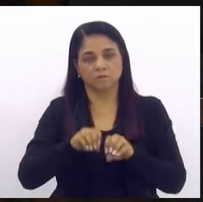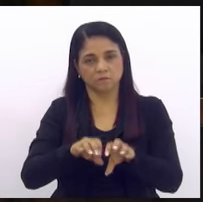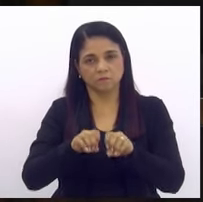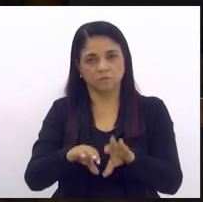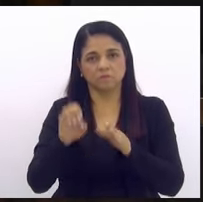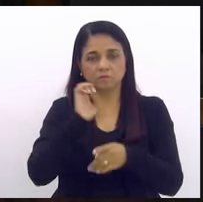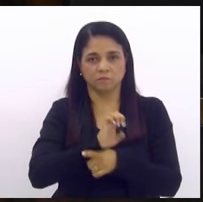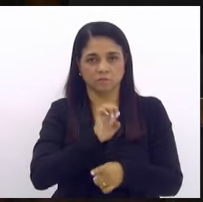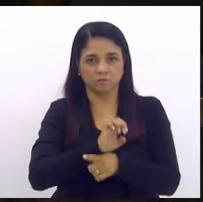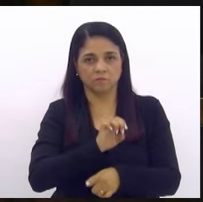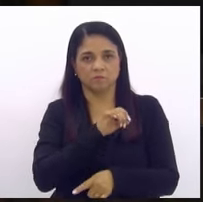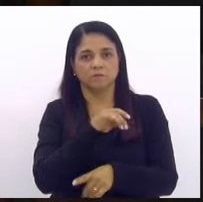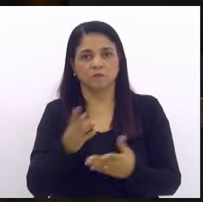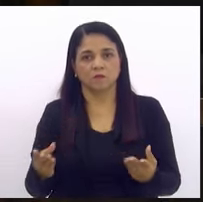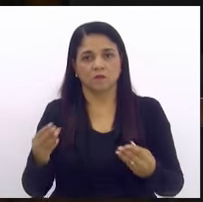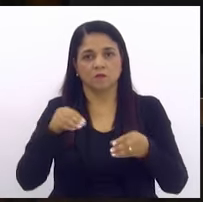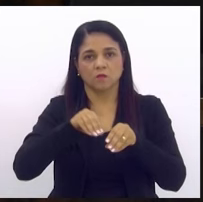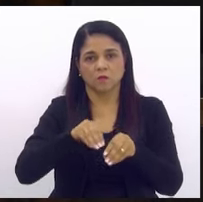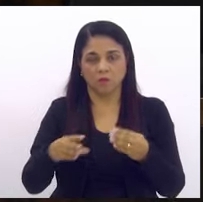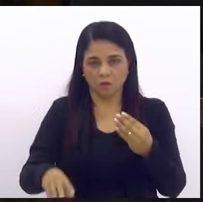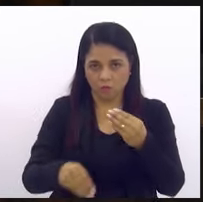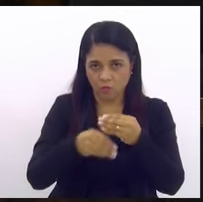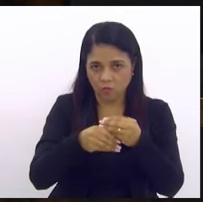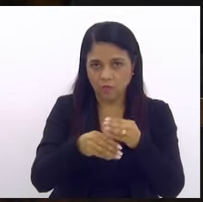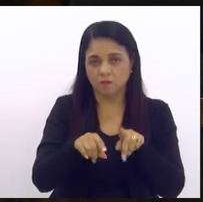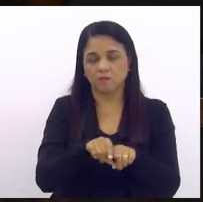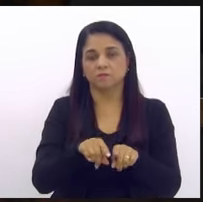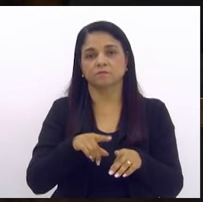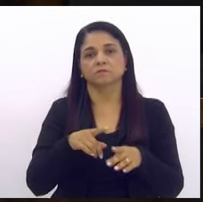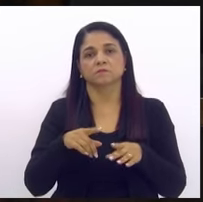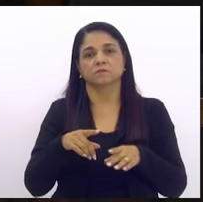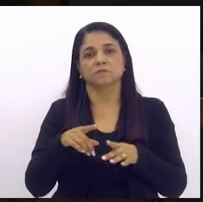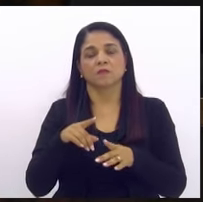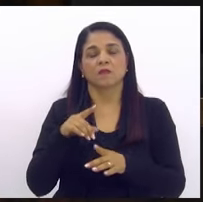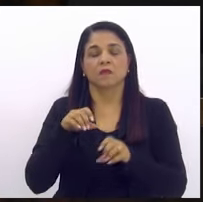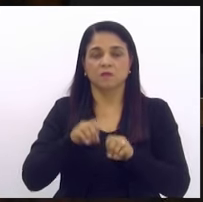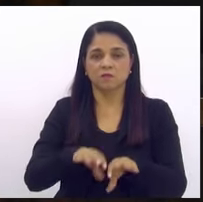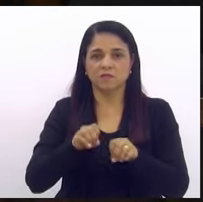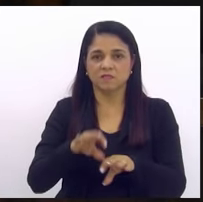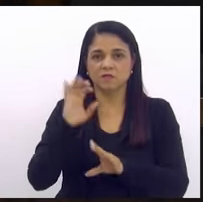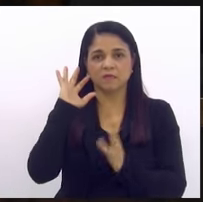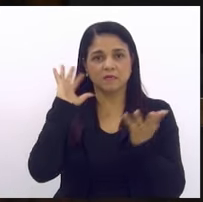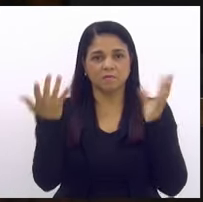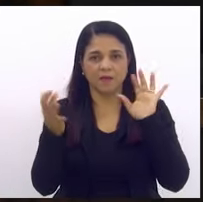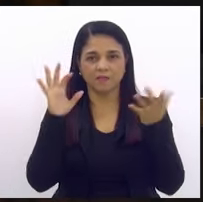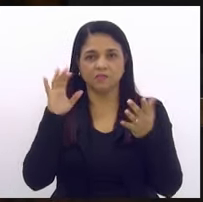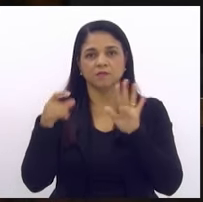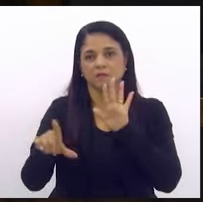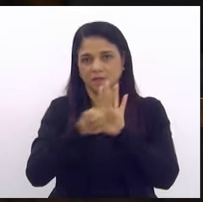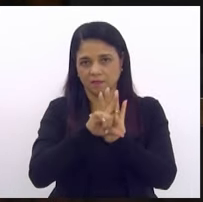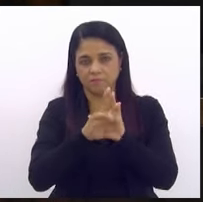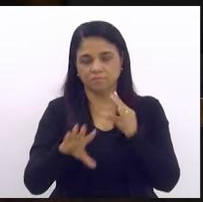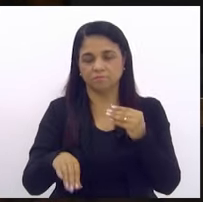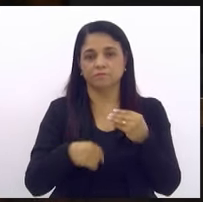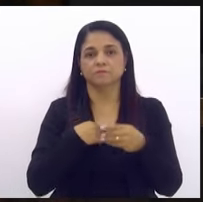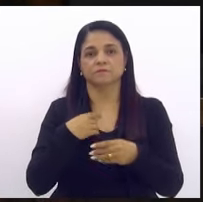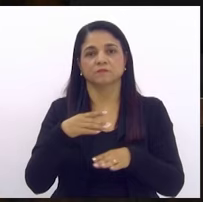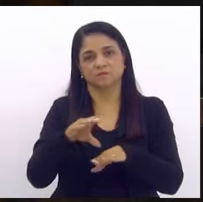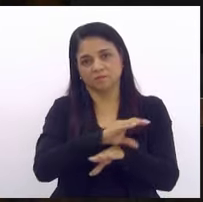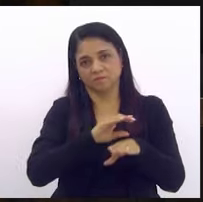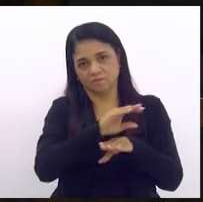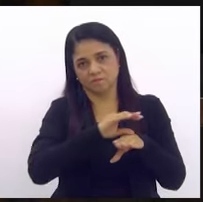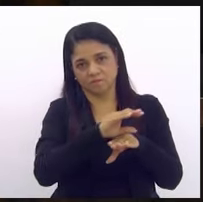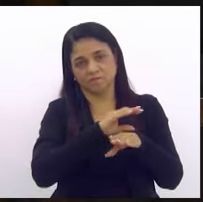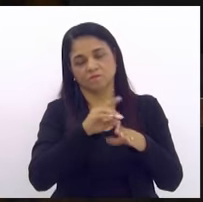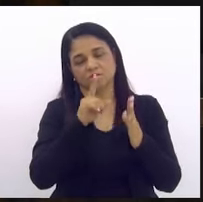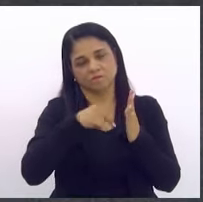ambiental para incluir a educação climática nos termos da presente lei. Pendendo de parecer da Comissão de Emendas Constitucionais e Vetos,